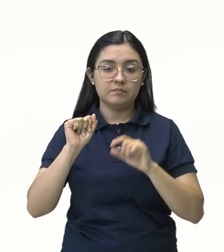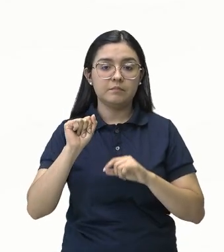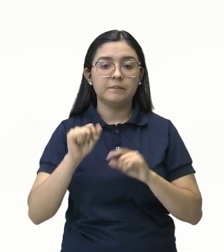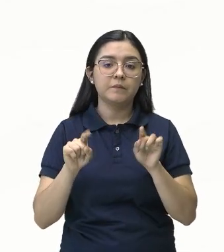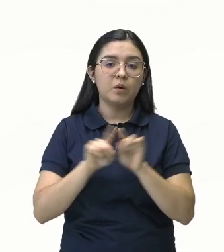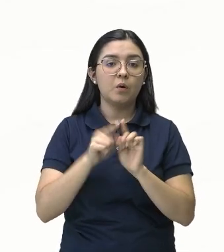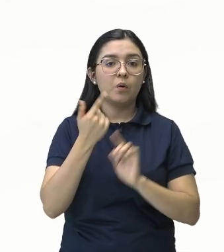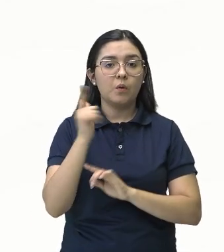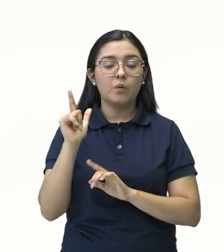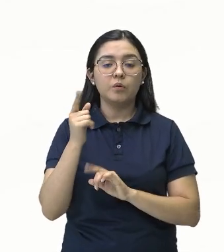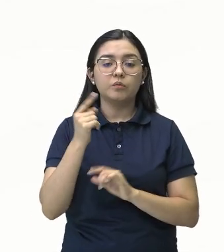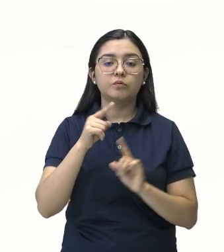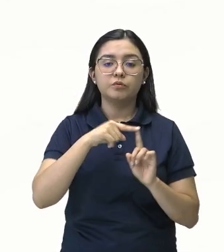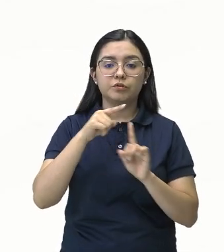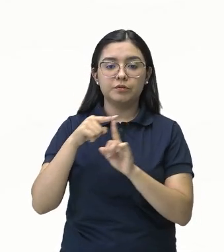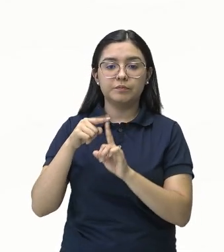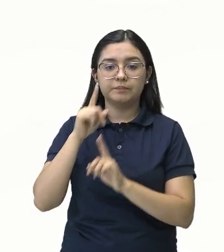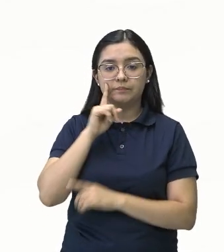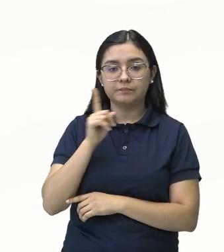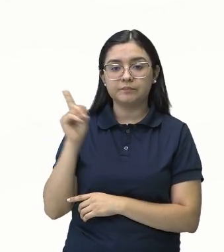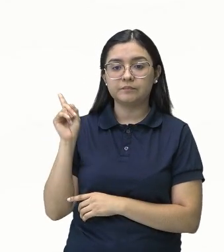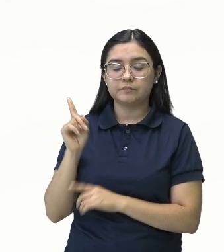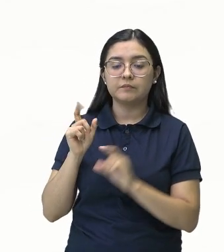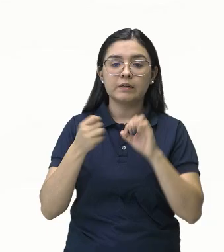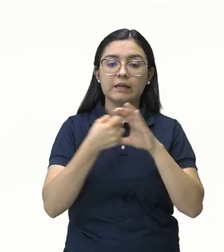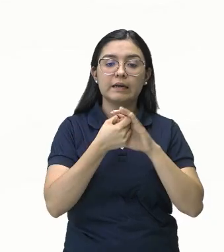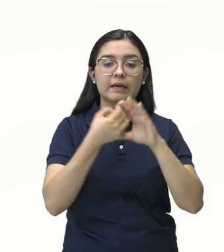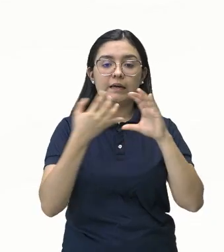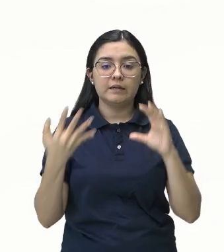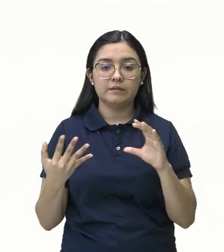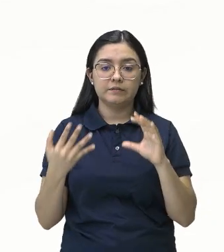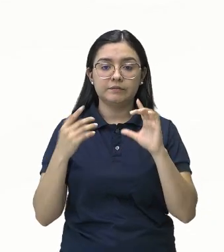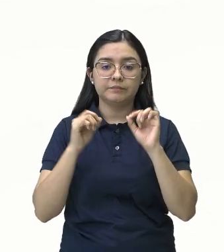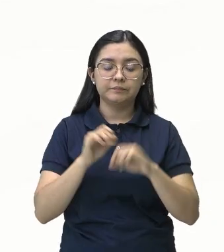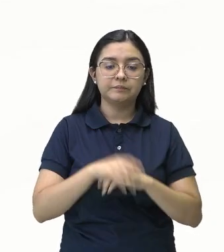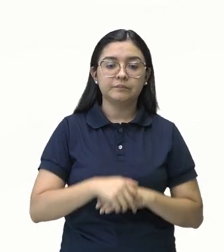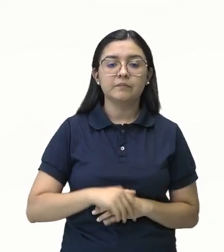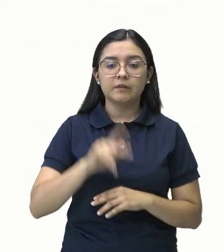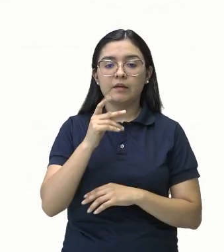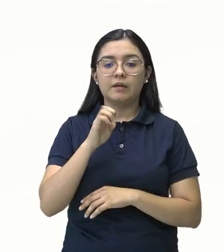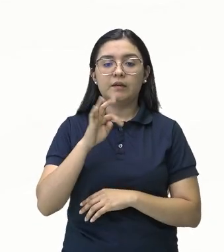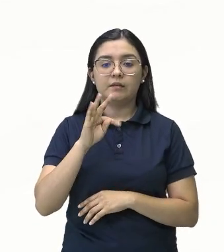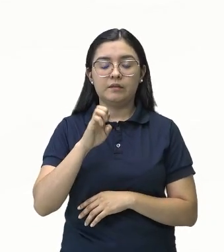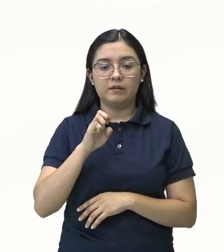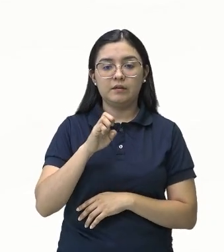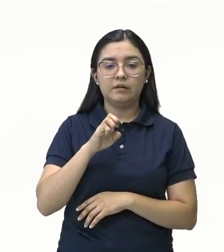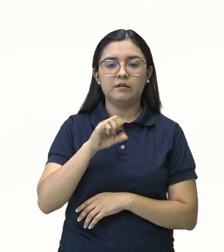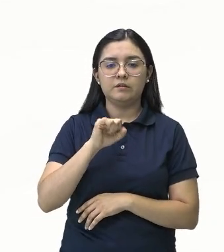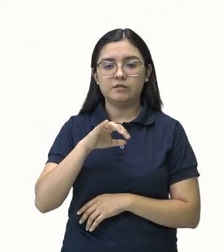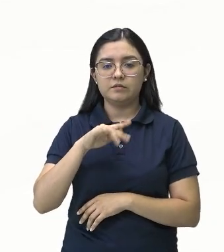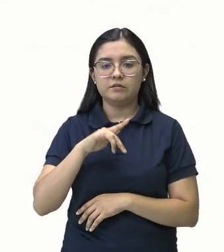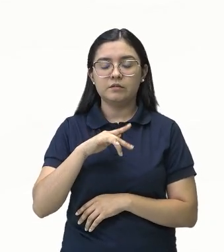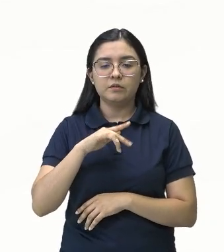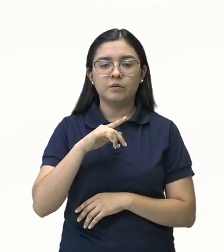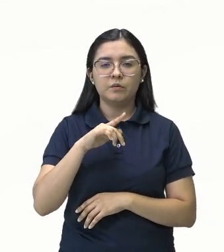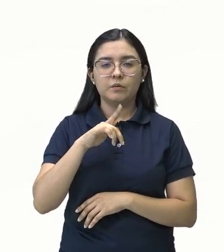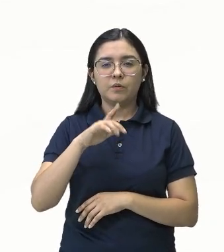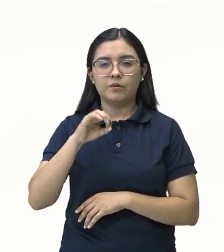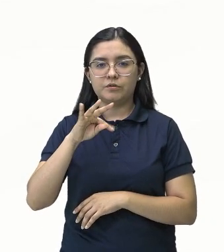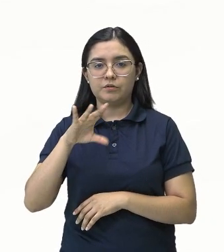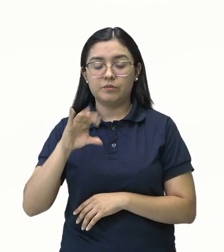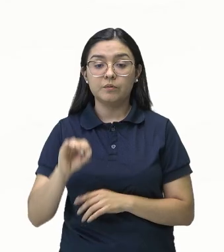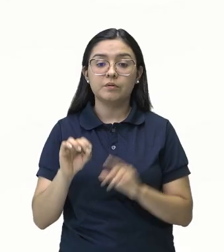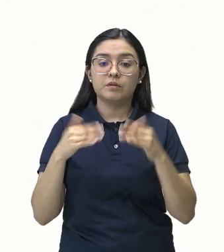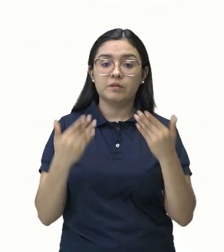de vermelho vai ser representado pela característica heterozigótica, que é um alelo dominante e um alelo